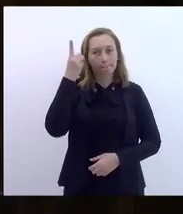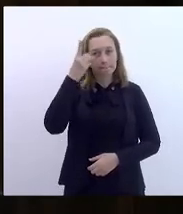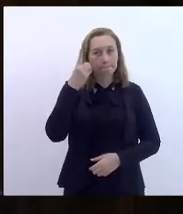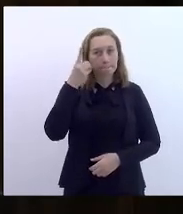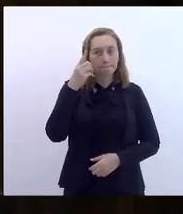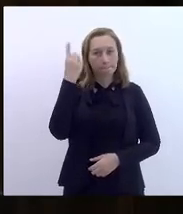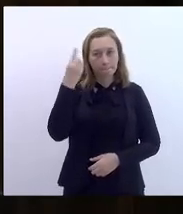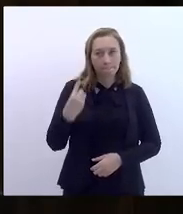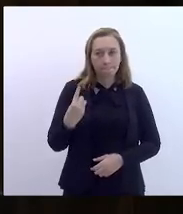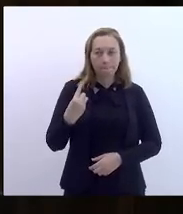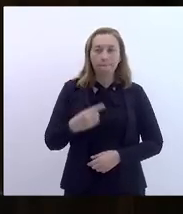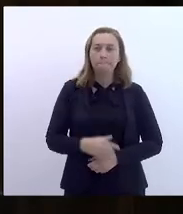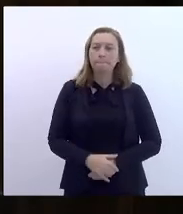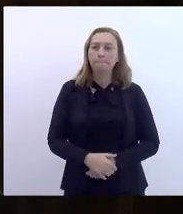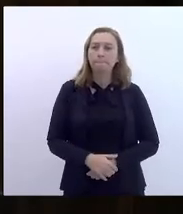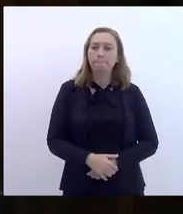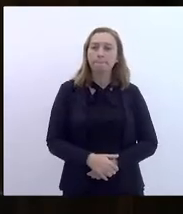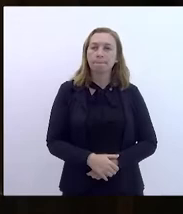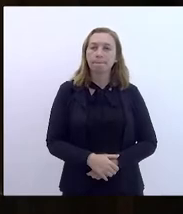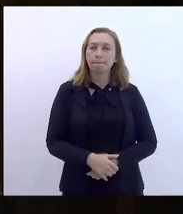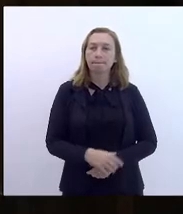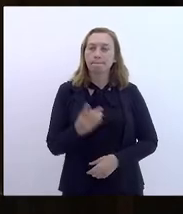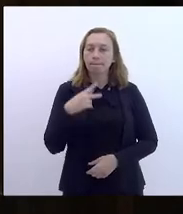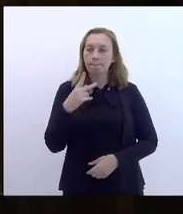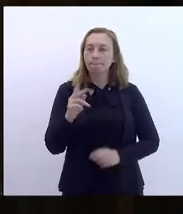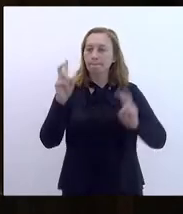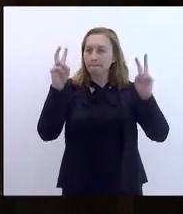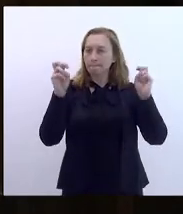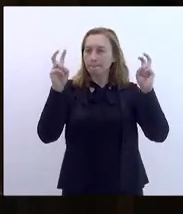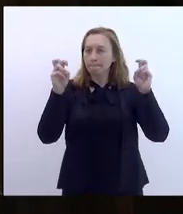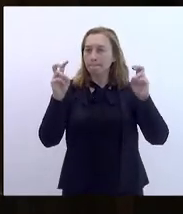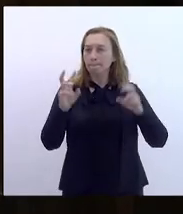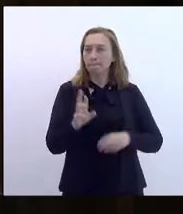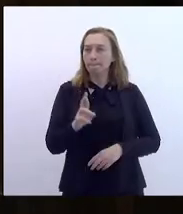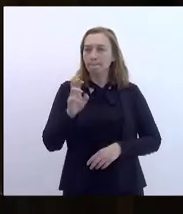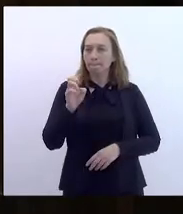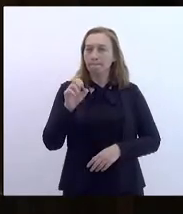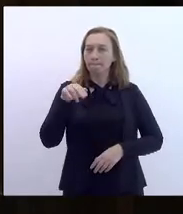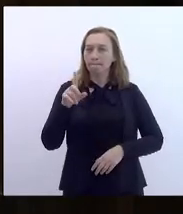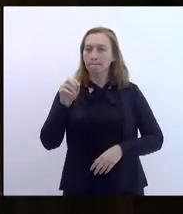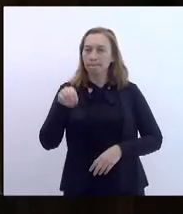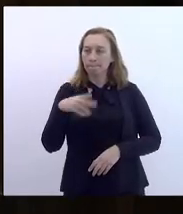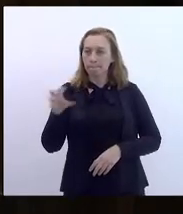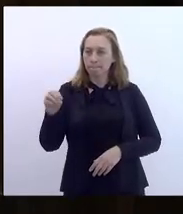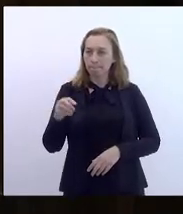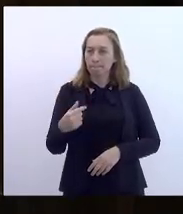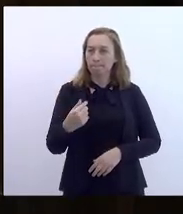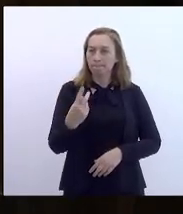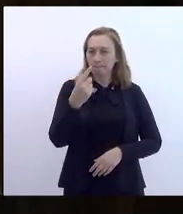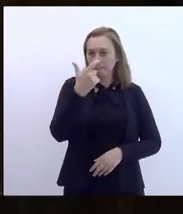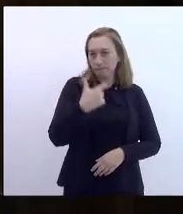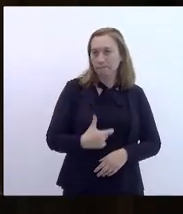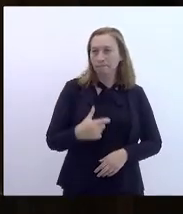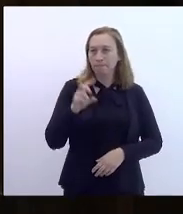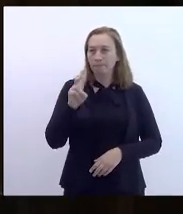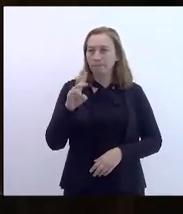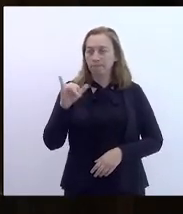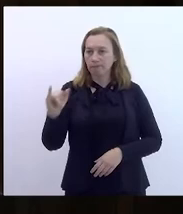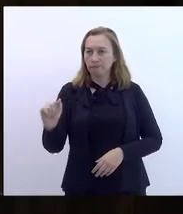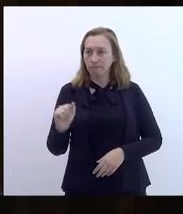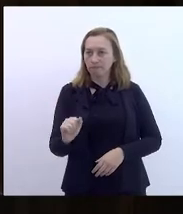Dani Monteiro que colocou a questão das emoções eu sou da Vila Kennedy